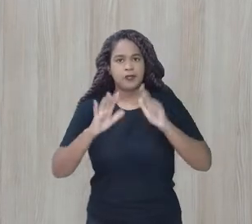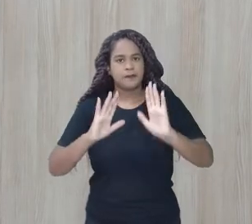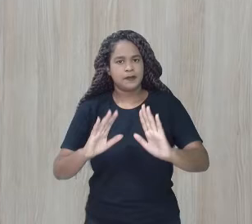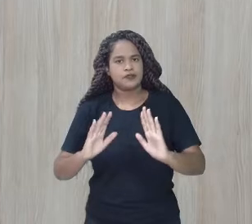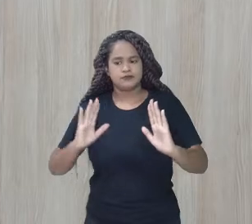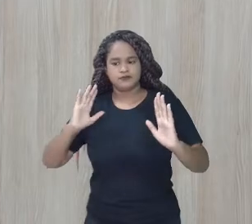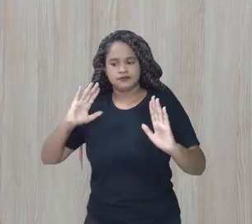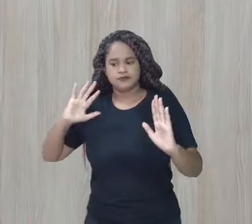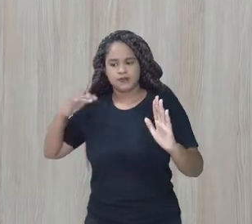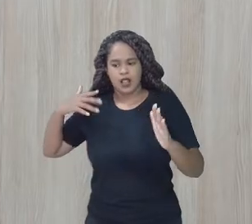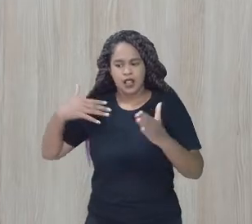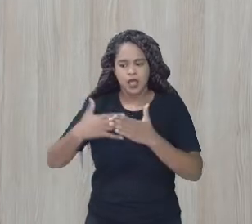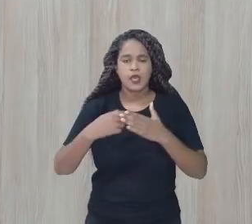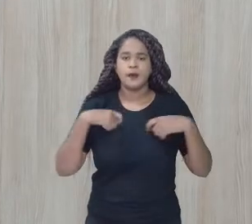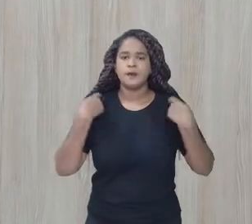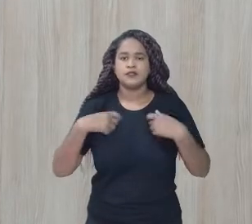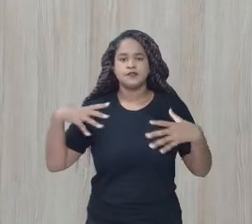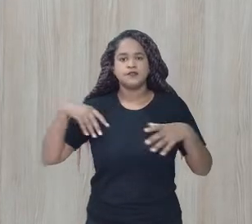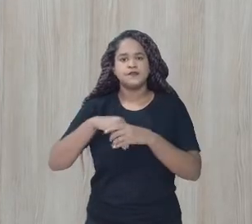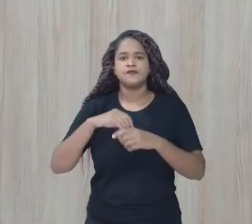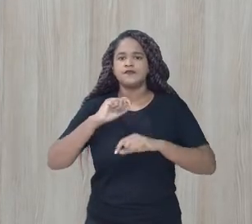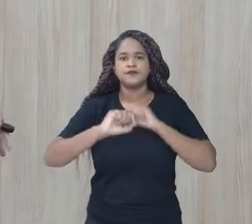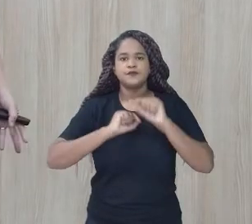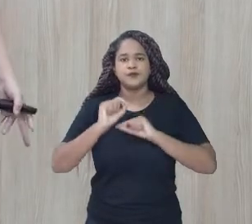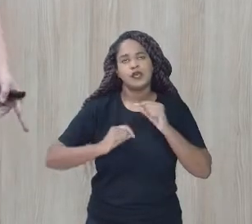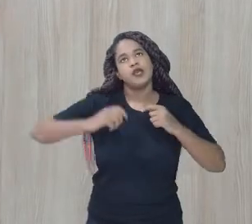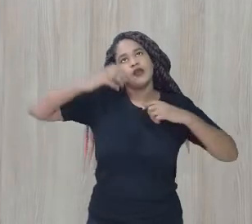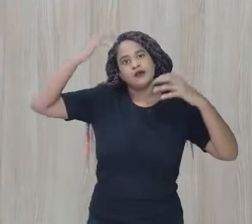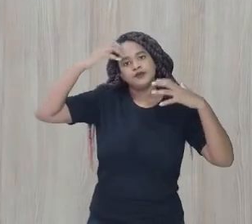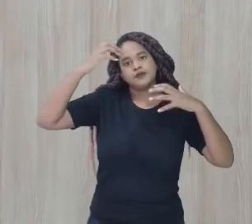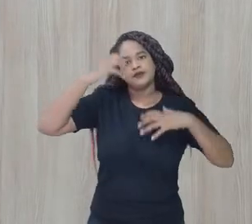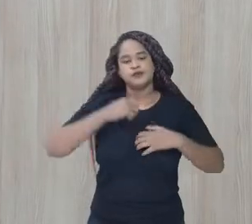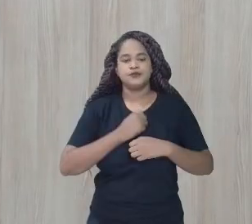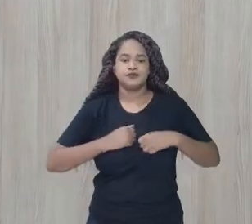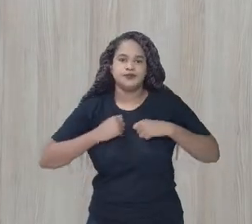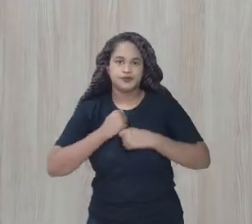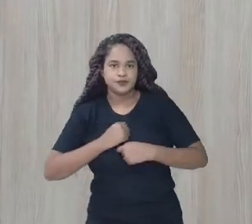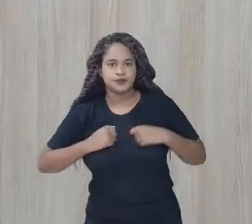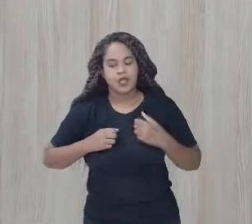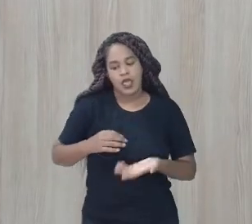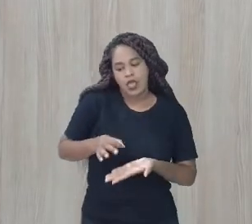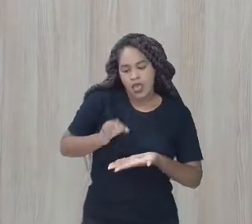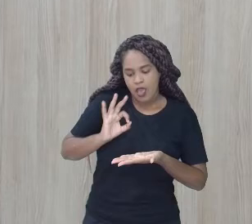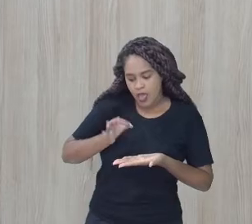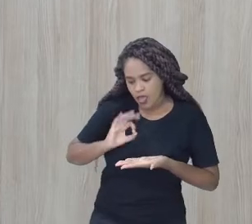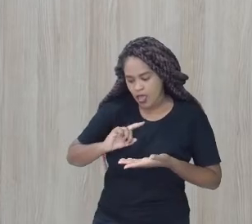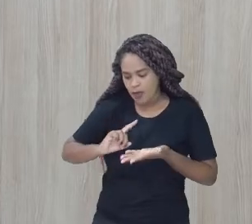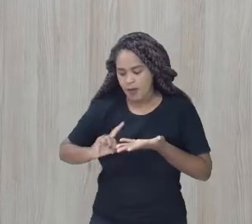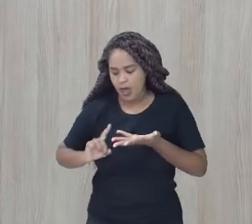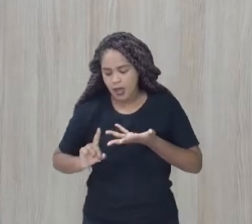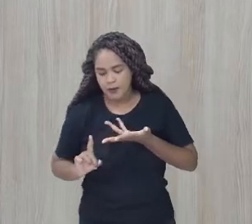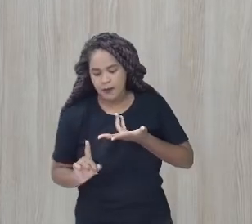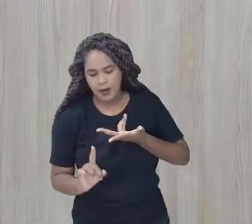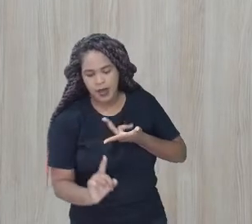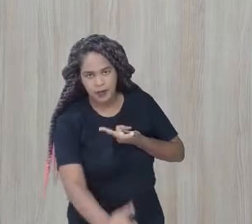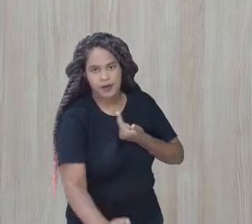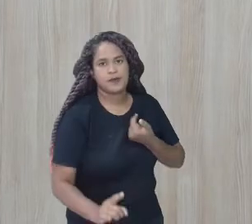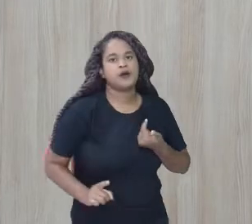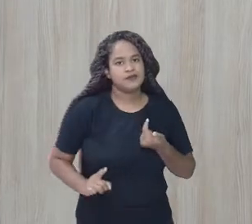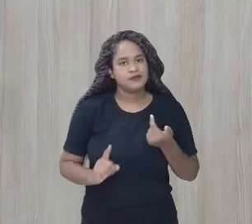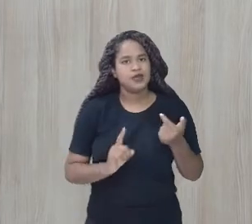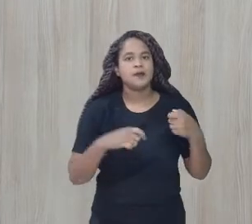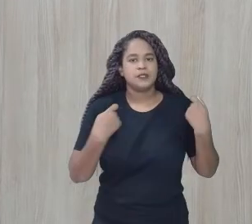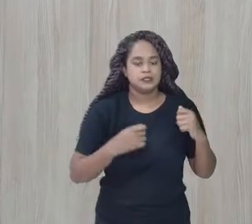Eu preciso me higienizar, eu preciso tomar café, e aí a gente tem esses problemas sendo menorzinhos